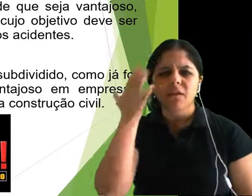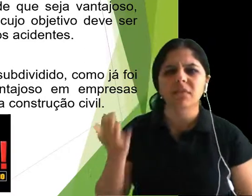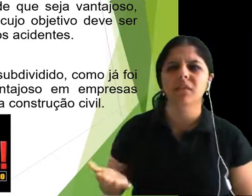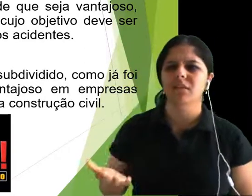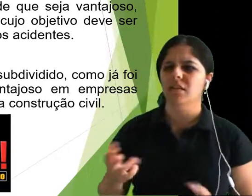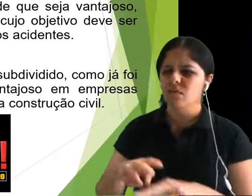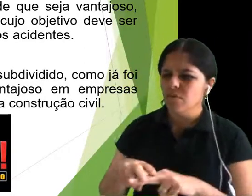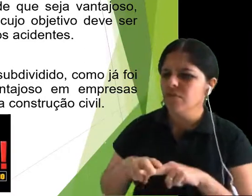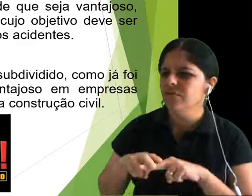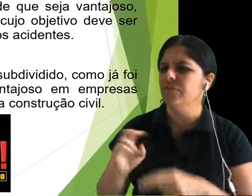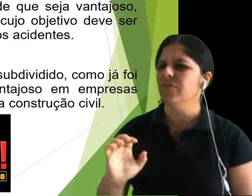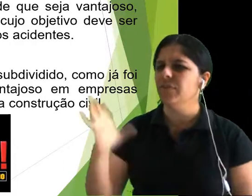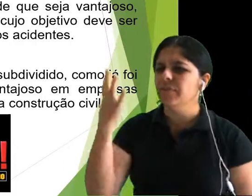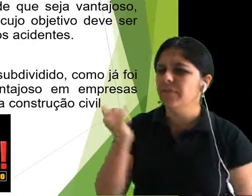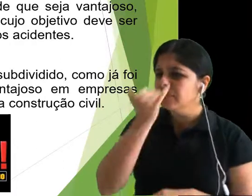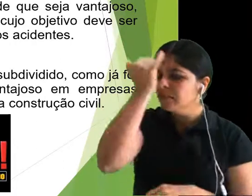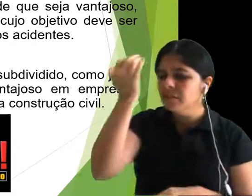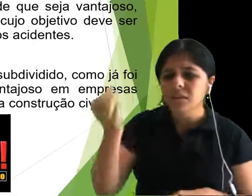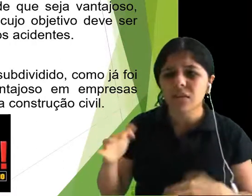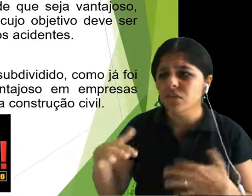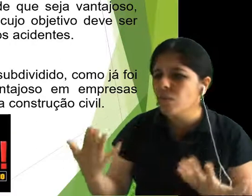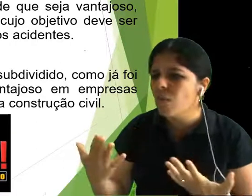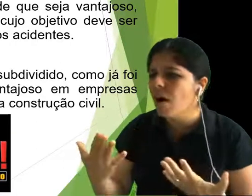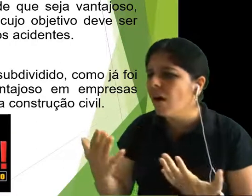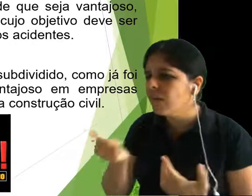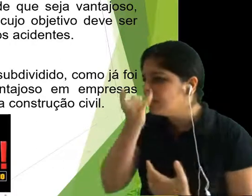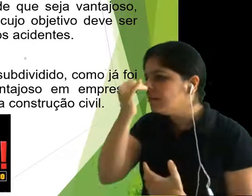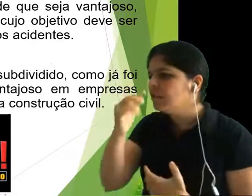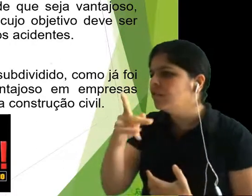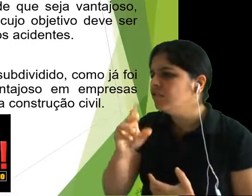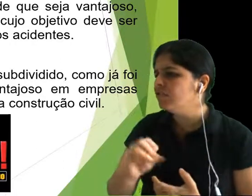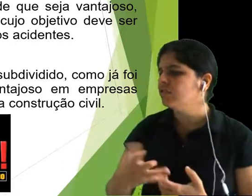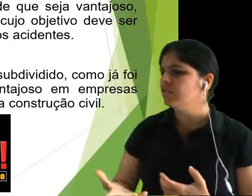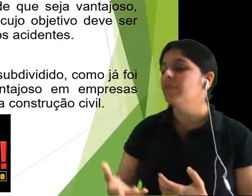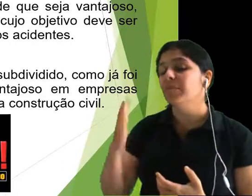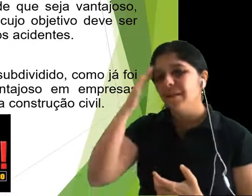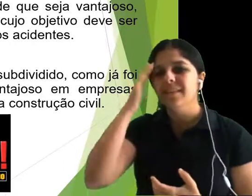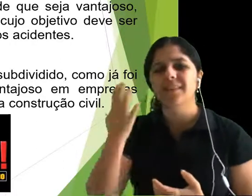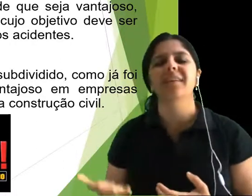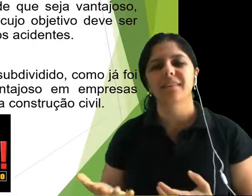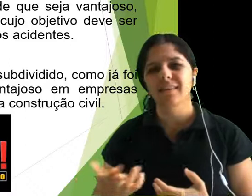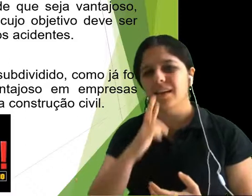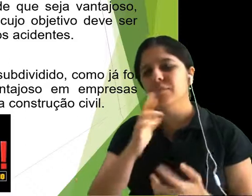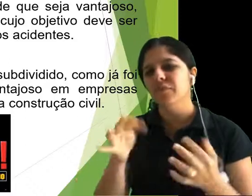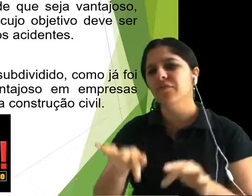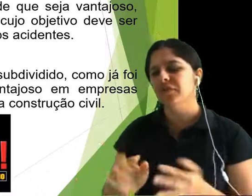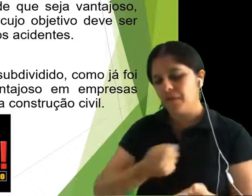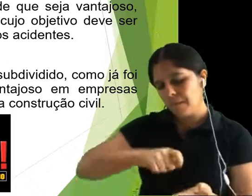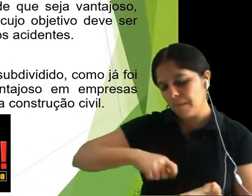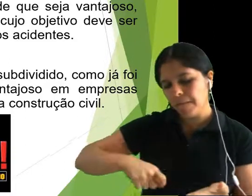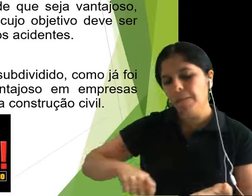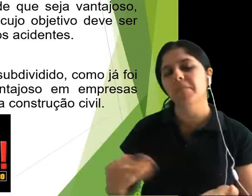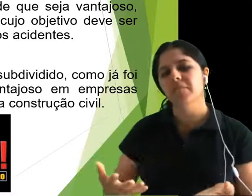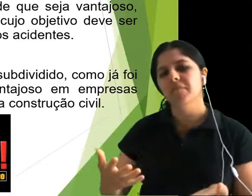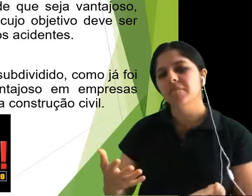lá naquela causa certinha, qual foi o acidente tipo, para a gente poder chegar numa conclusão final num relatório e aí tomar